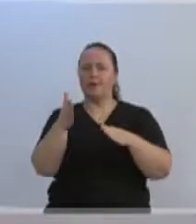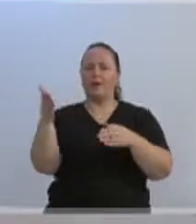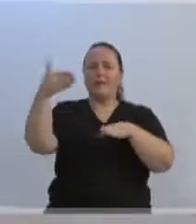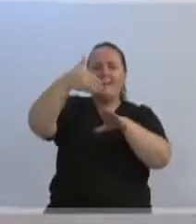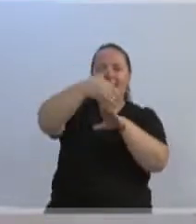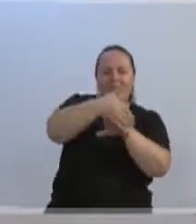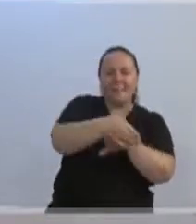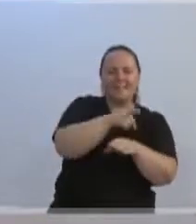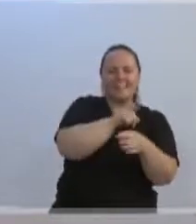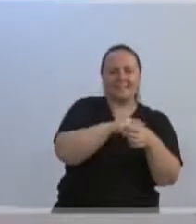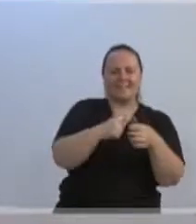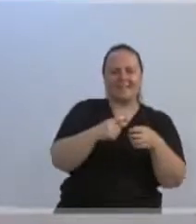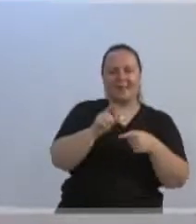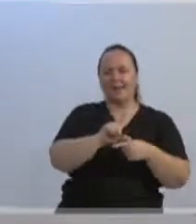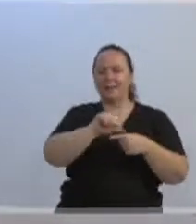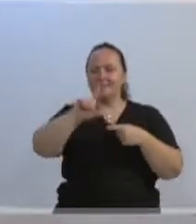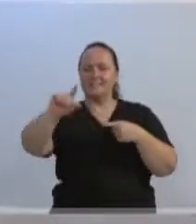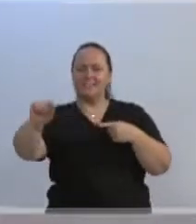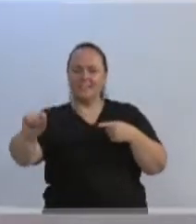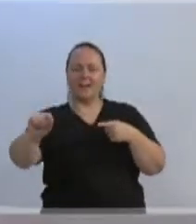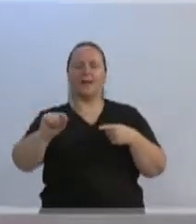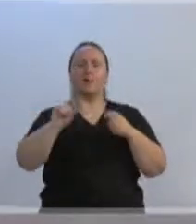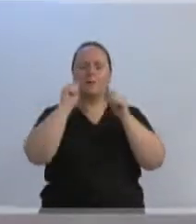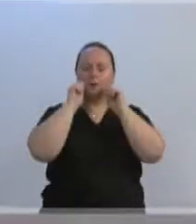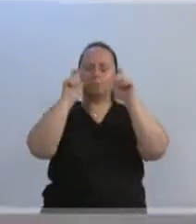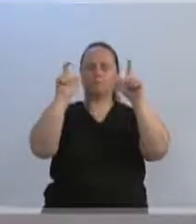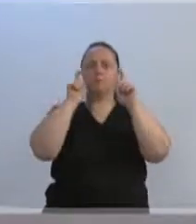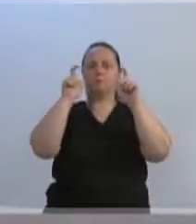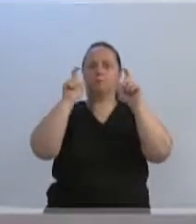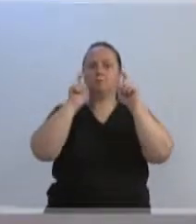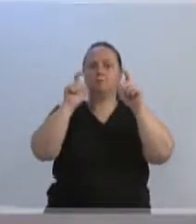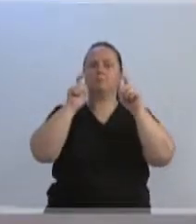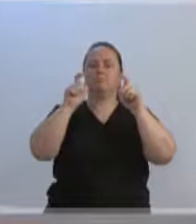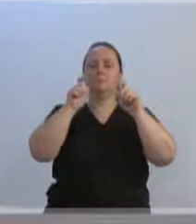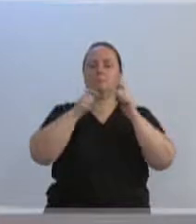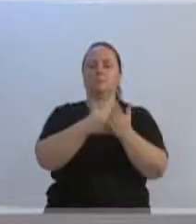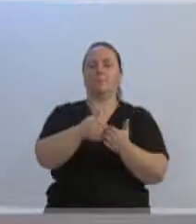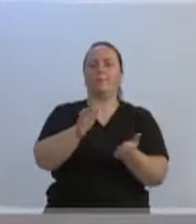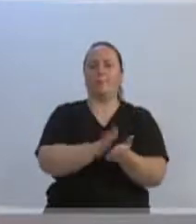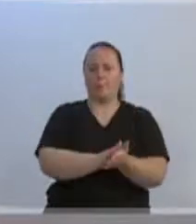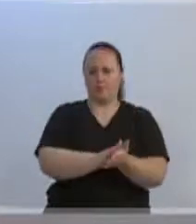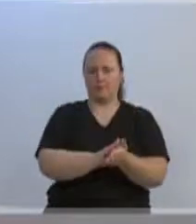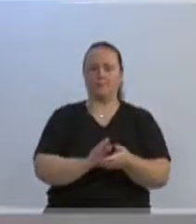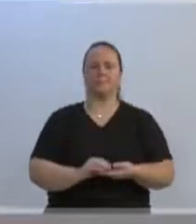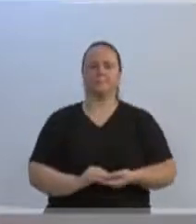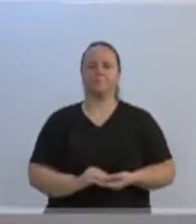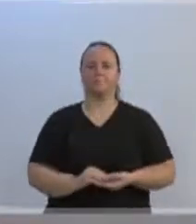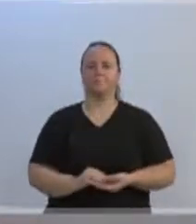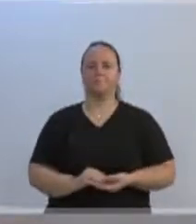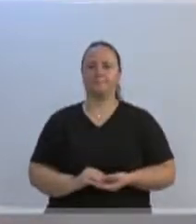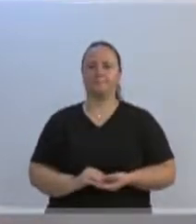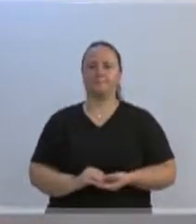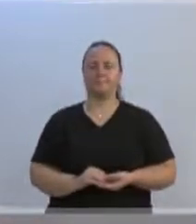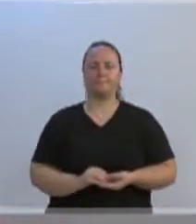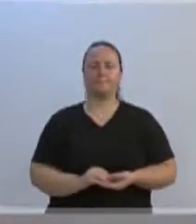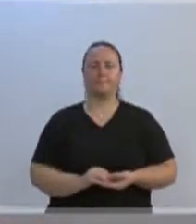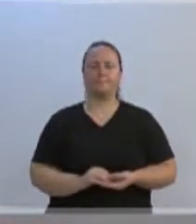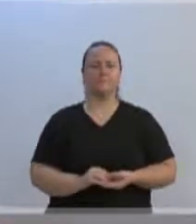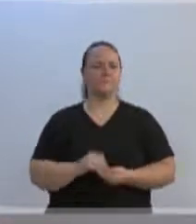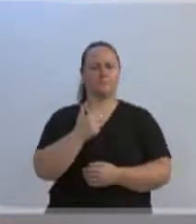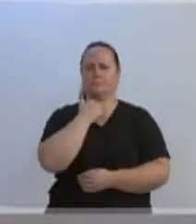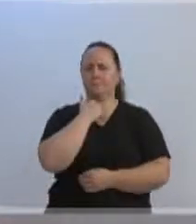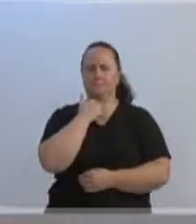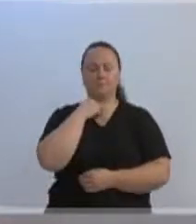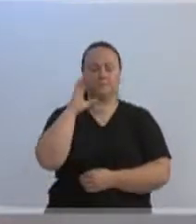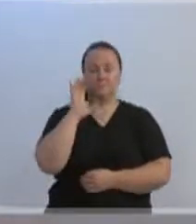acordado nem se com relação à indústria da multa em blumenau não podemos deixar que isso continue